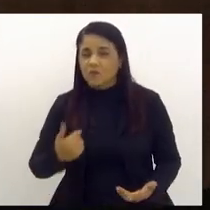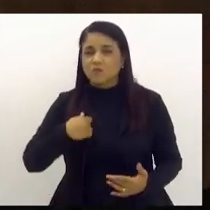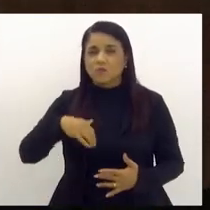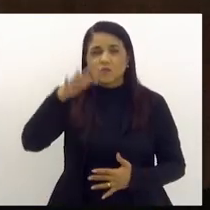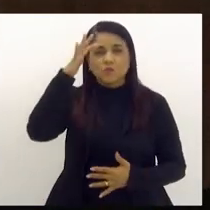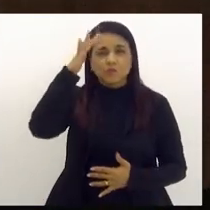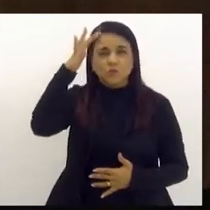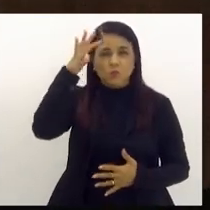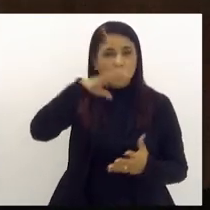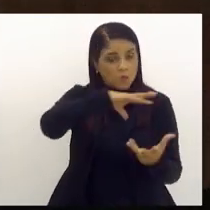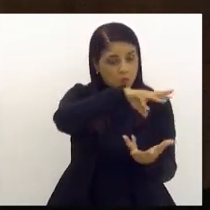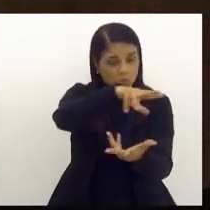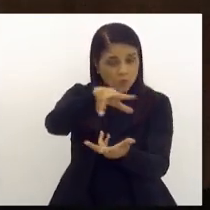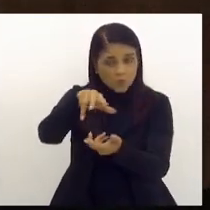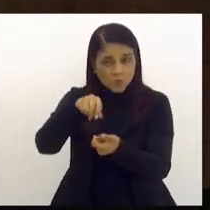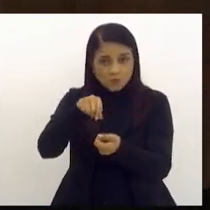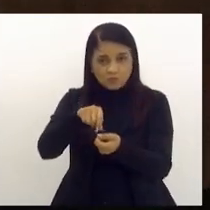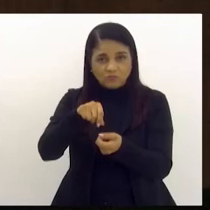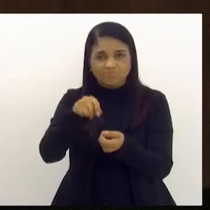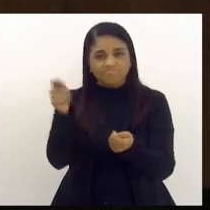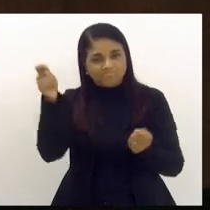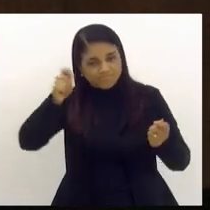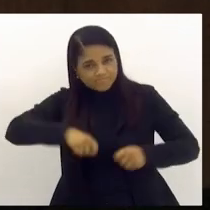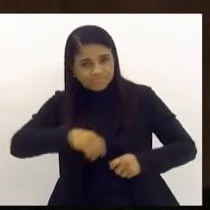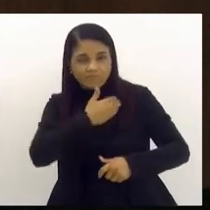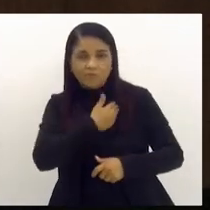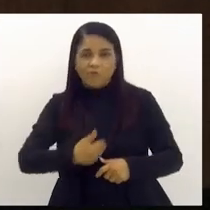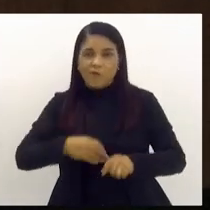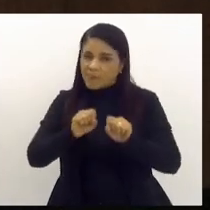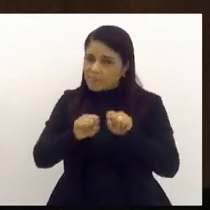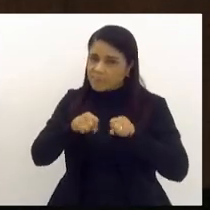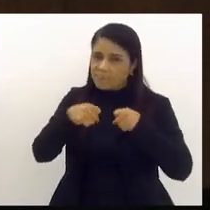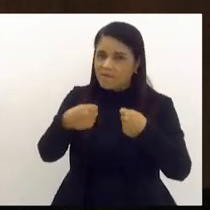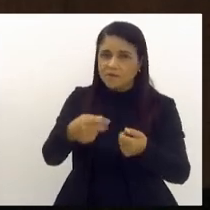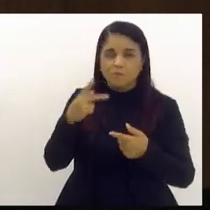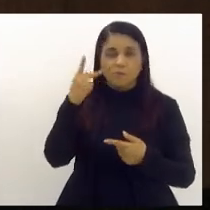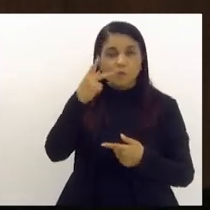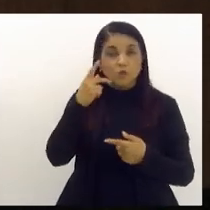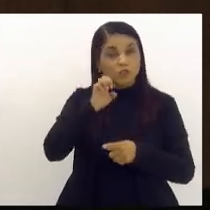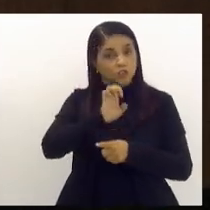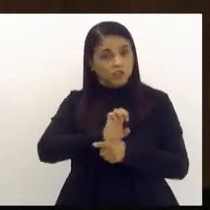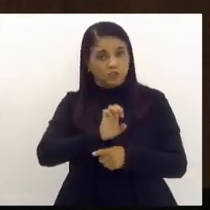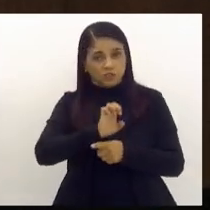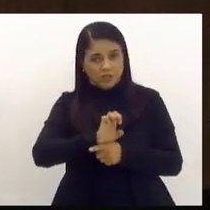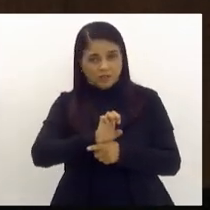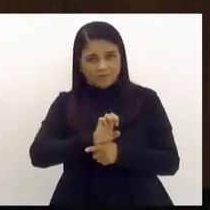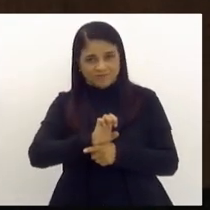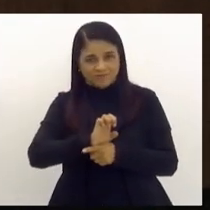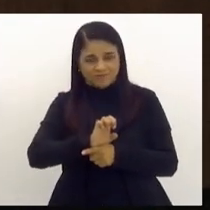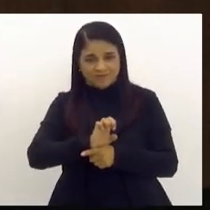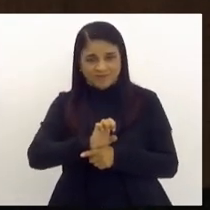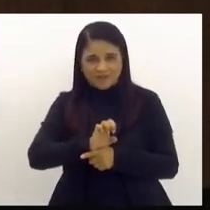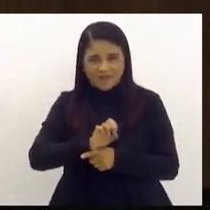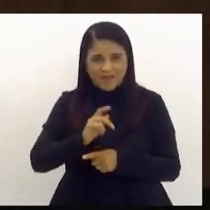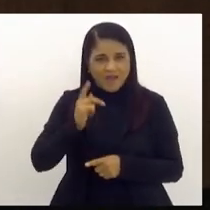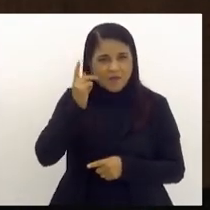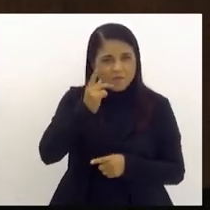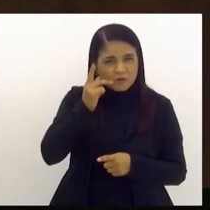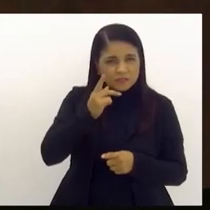com um mundo em que um dia a gente terá governos que defendem políticas de Estado e não políticas que se encerram